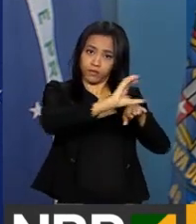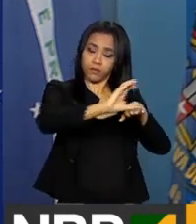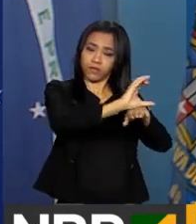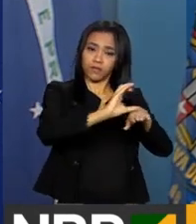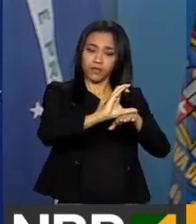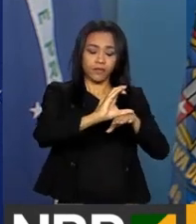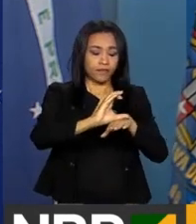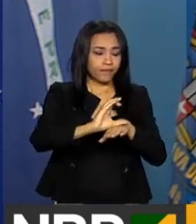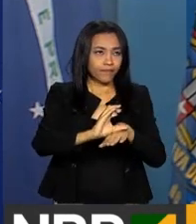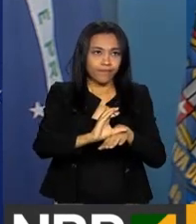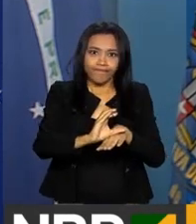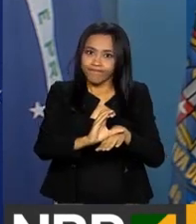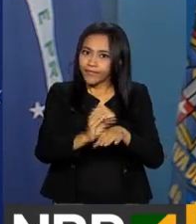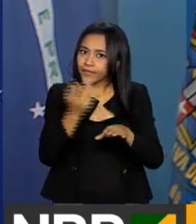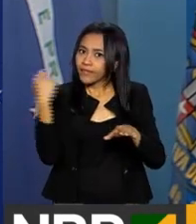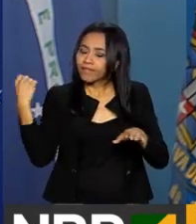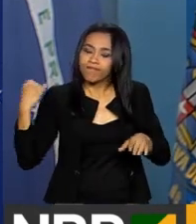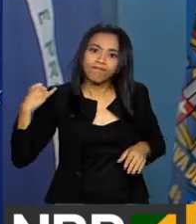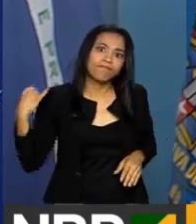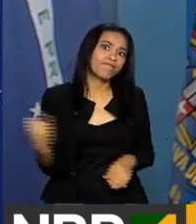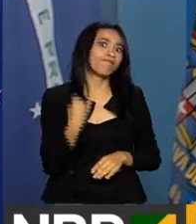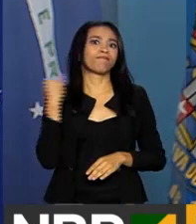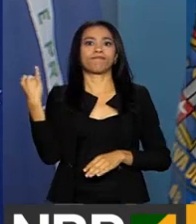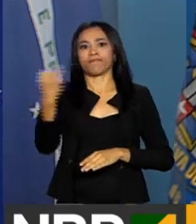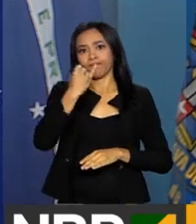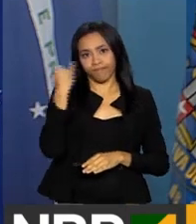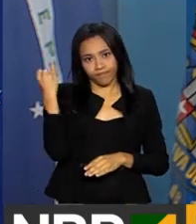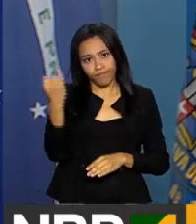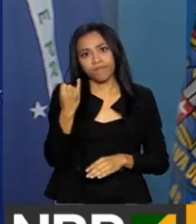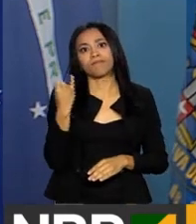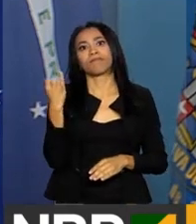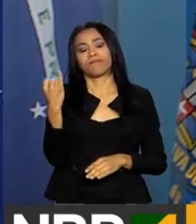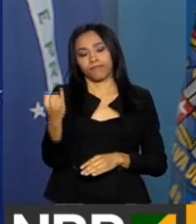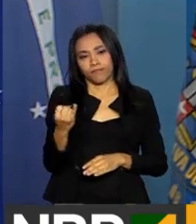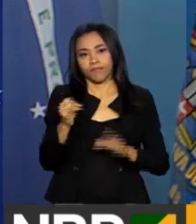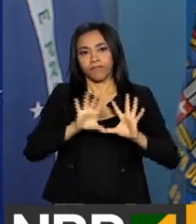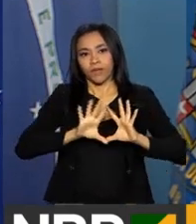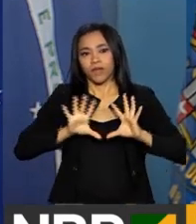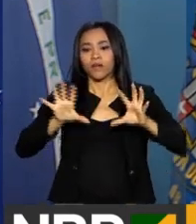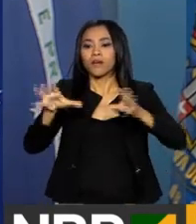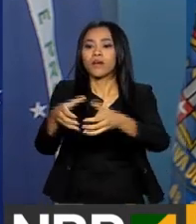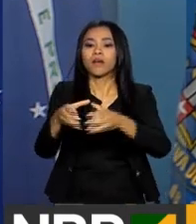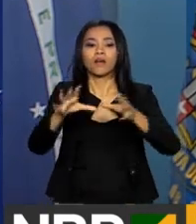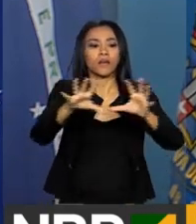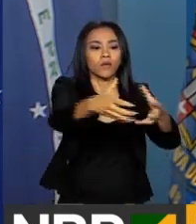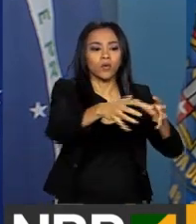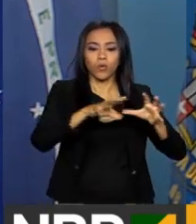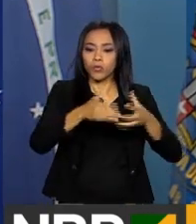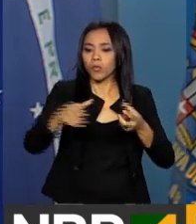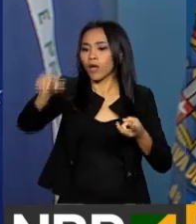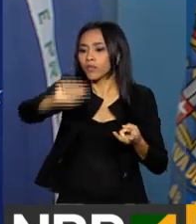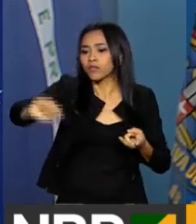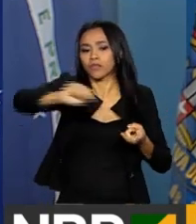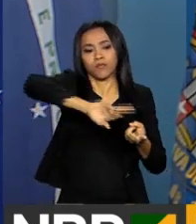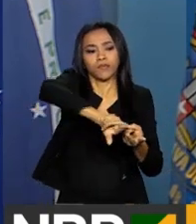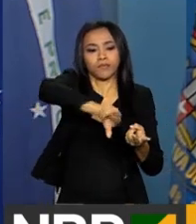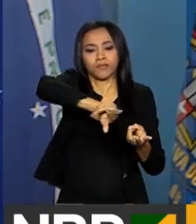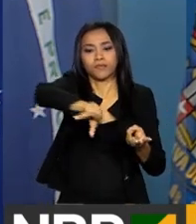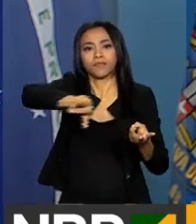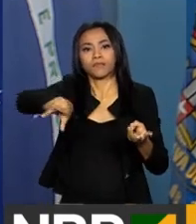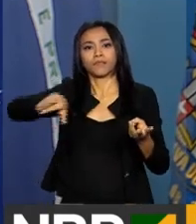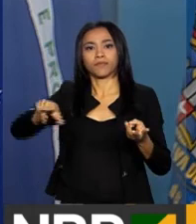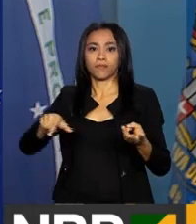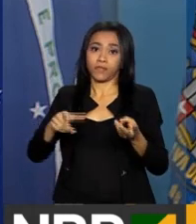fundamental para a organização social de uma entidade que se